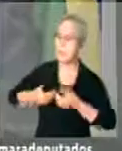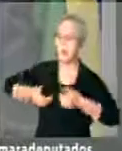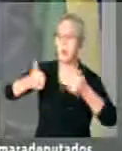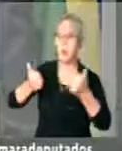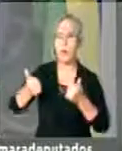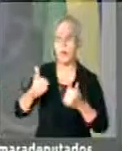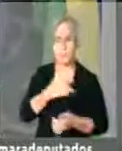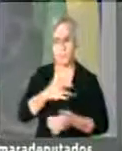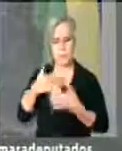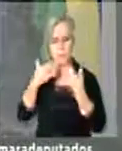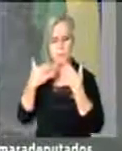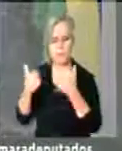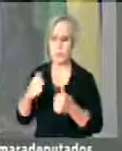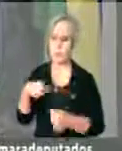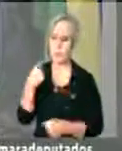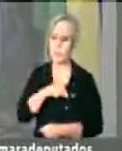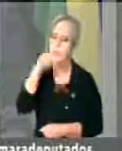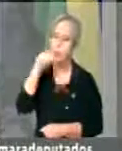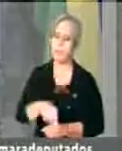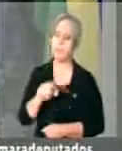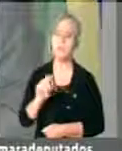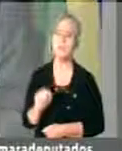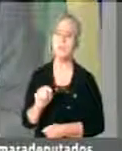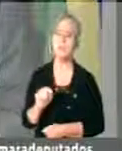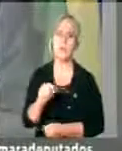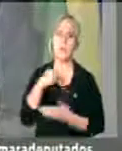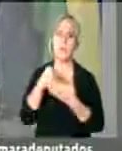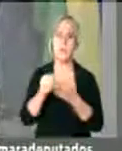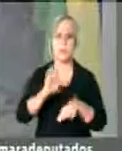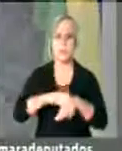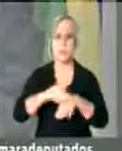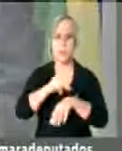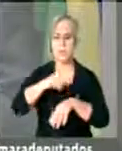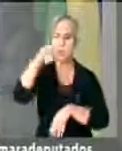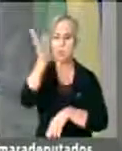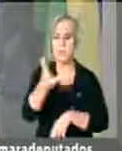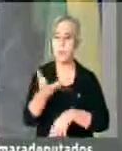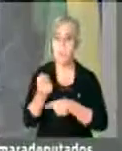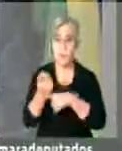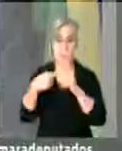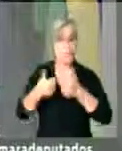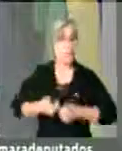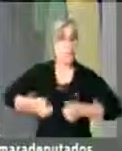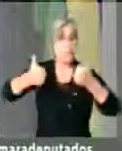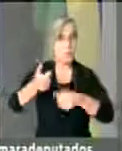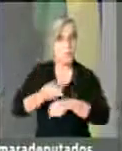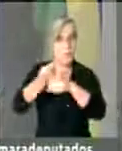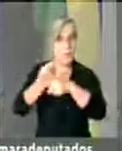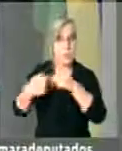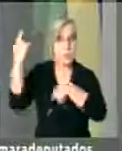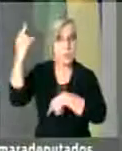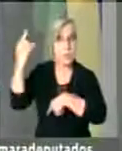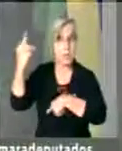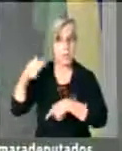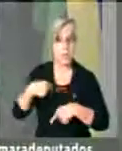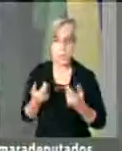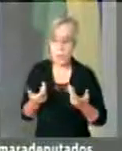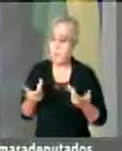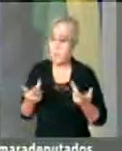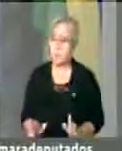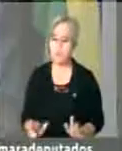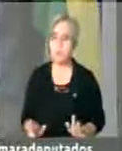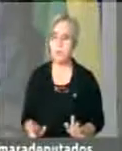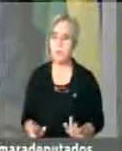qualidade. Nós estamos aqui por um Brasil que quer crescer e prosperar. Nós não queremos a